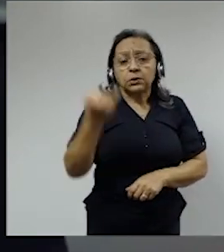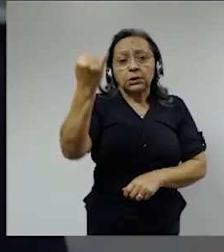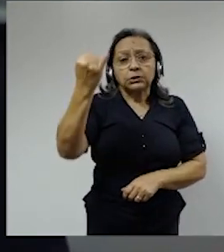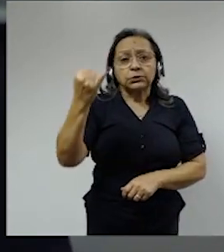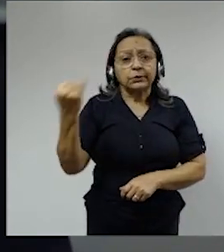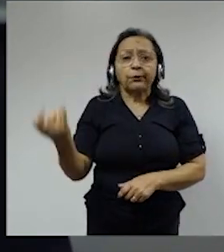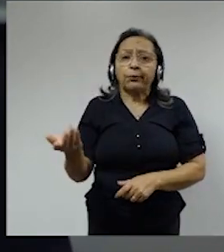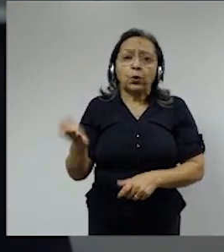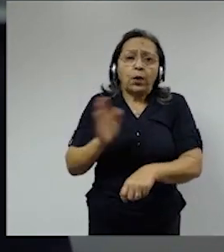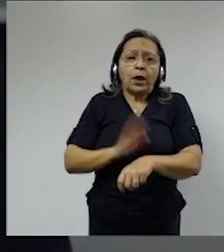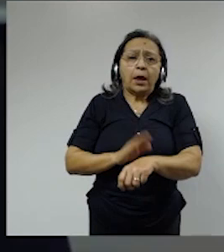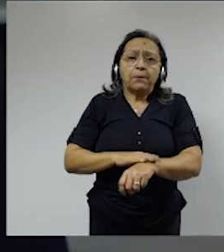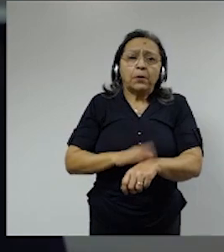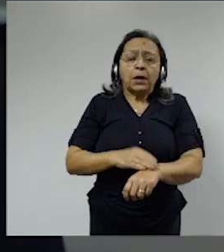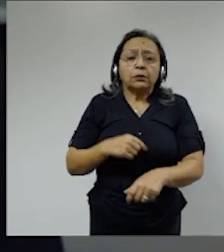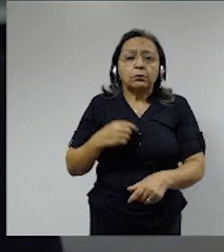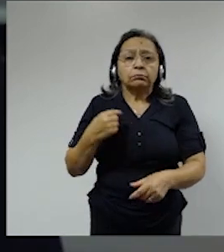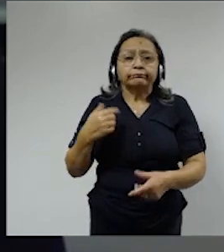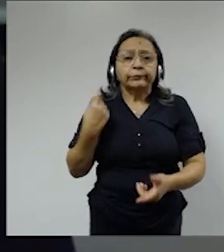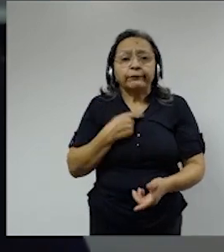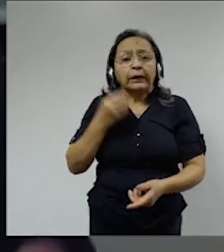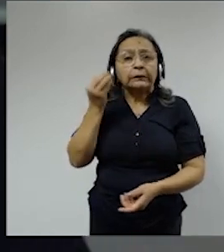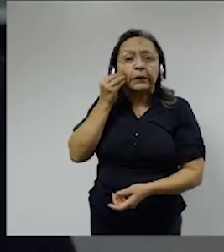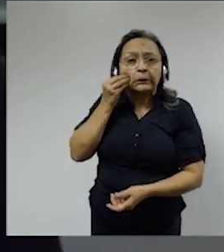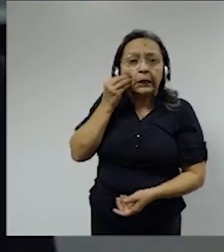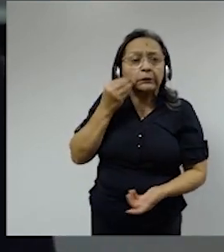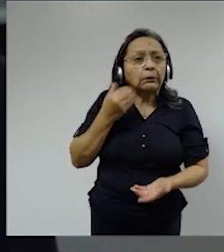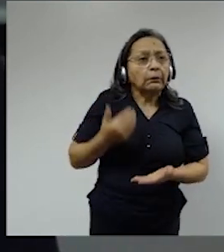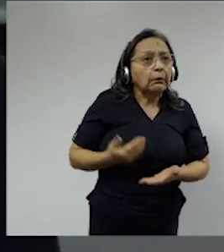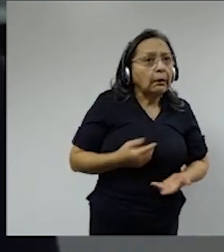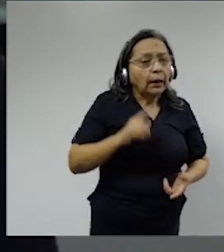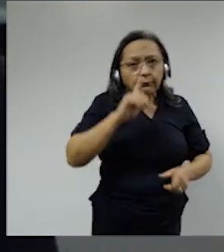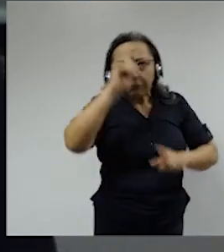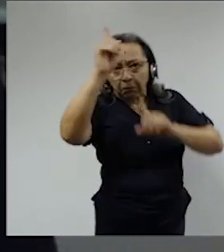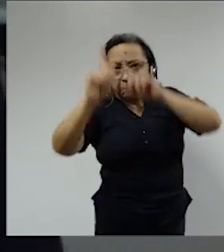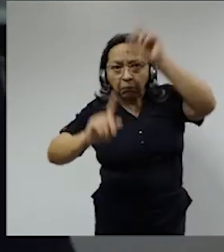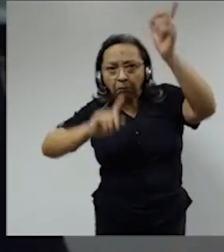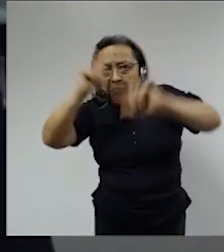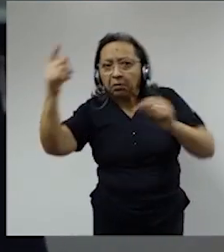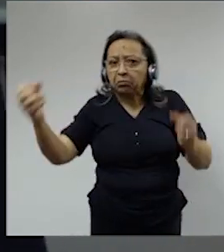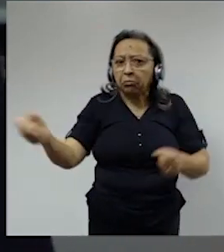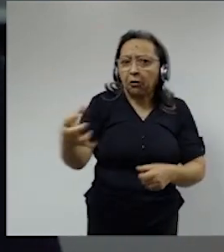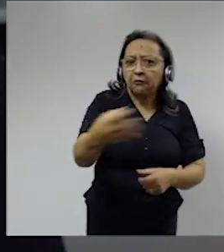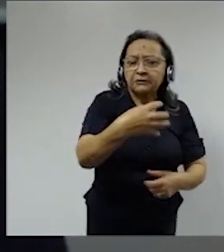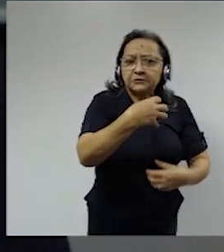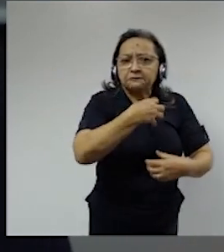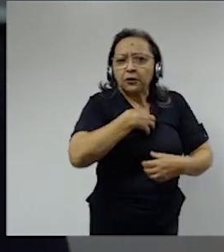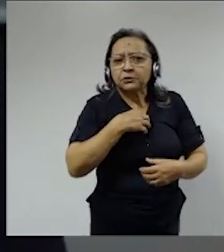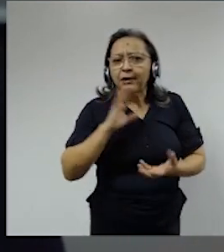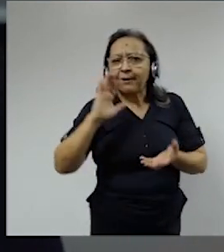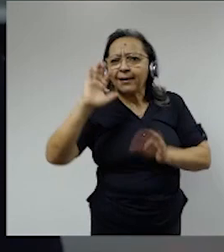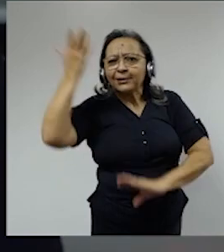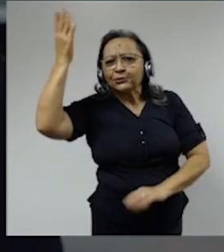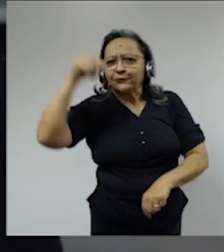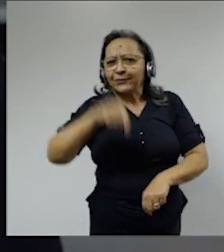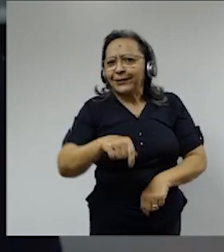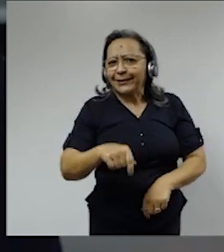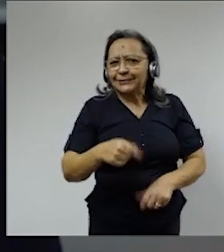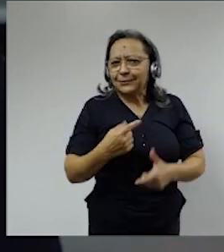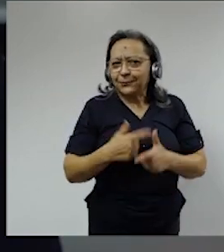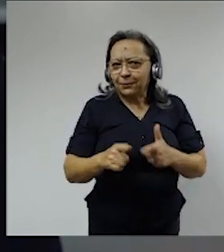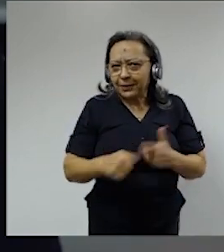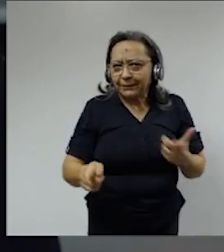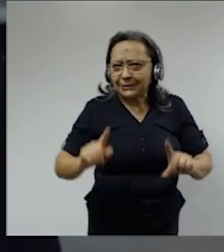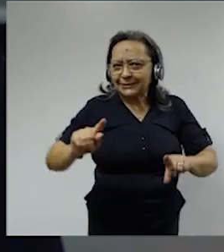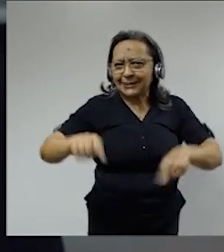nós ficarmos tentando inventar novas formas de resolver